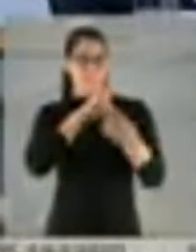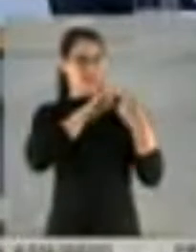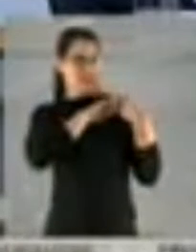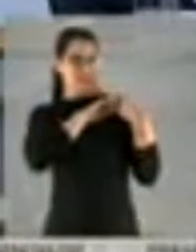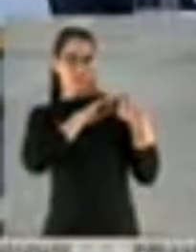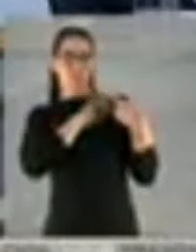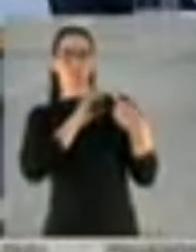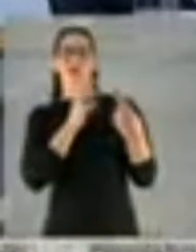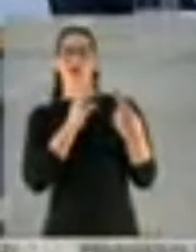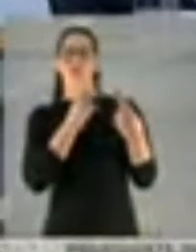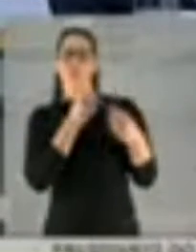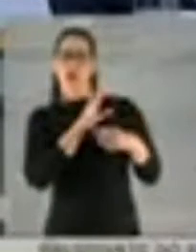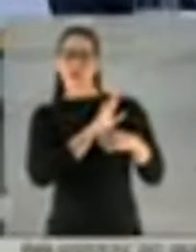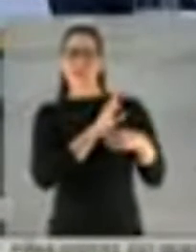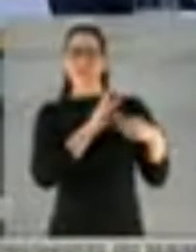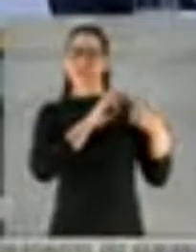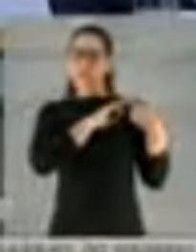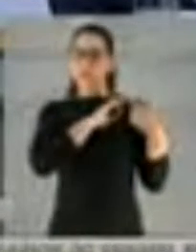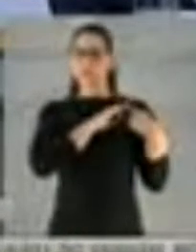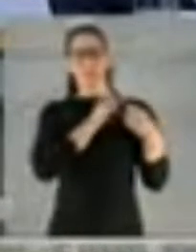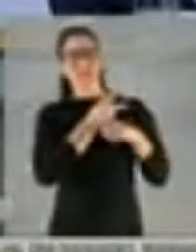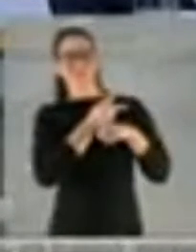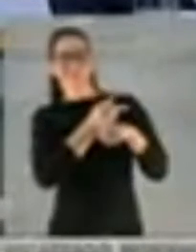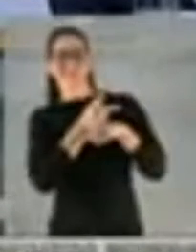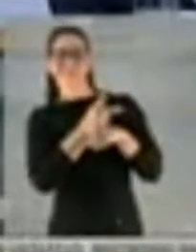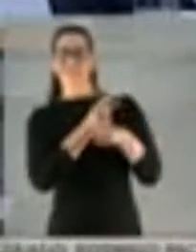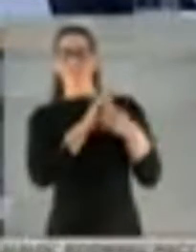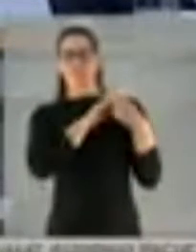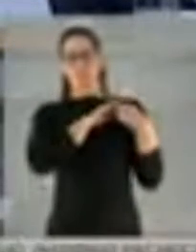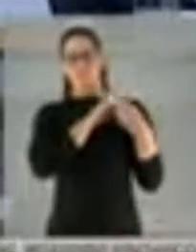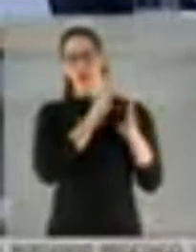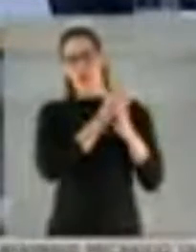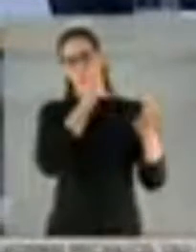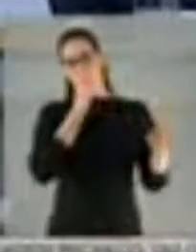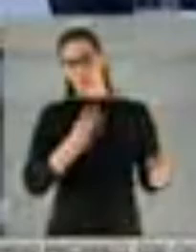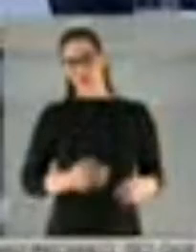responsável ou corresponsável por isso. E é isso que nós estamos atrás. Por favor.